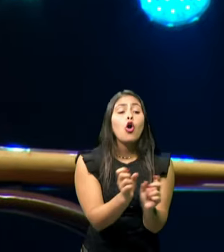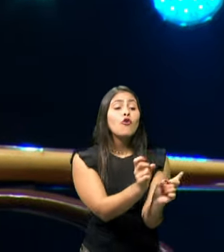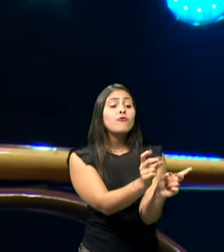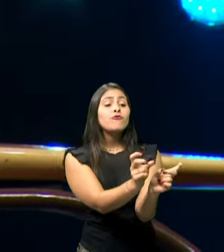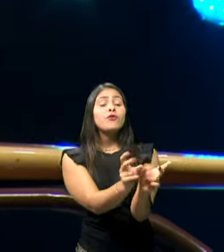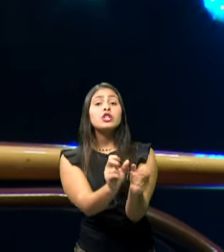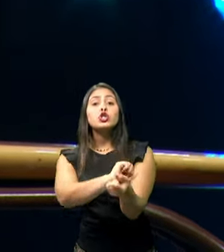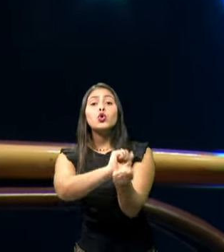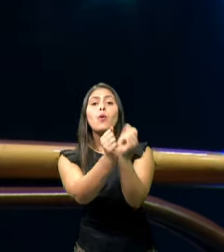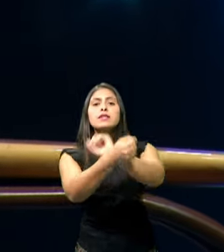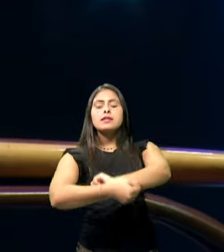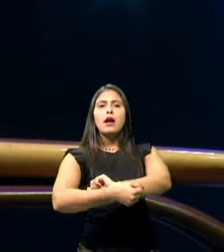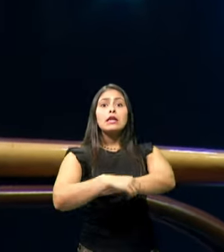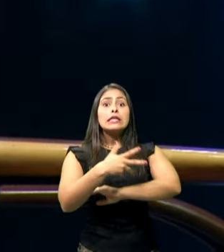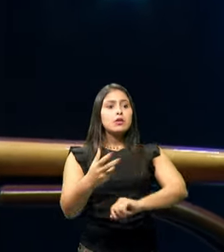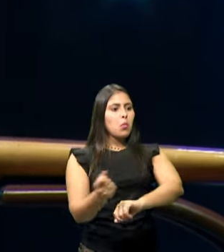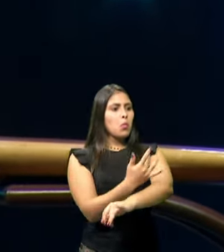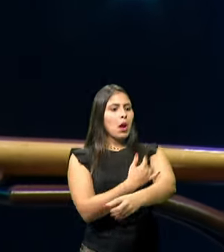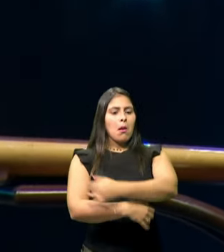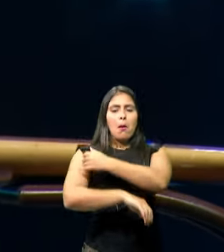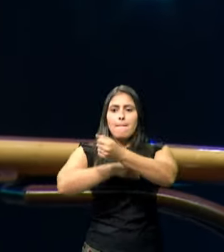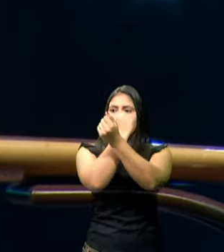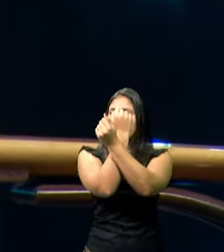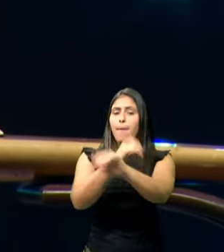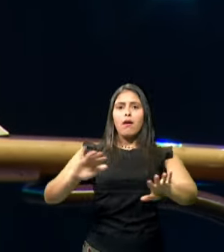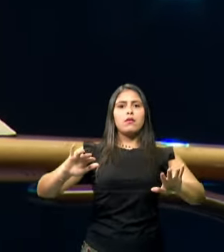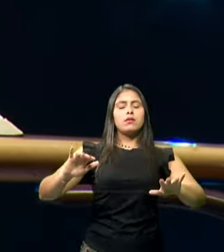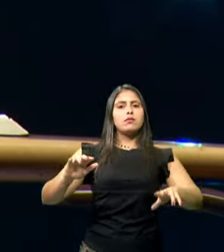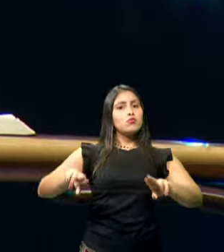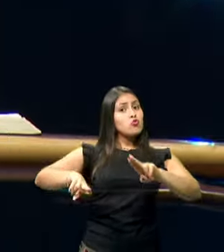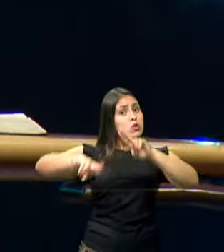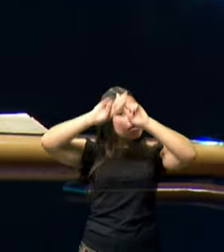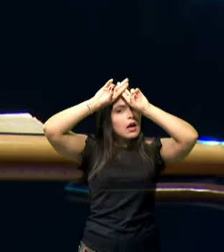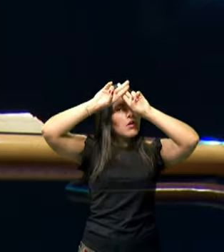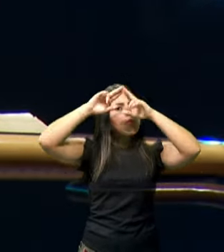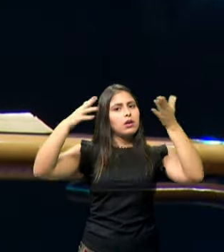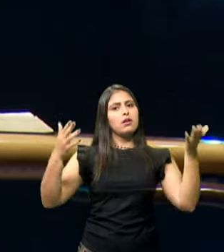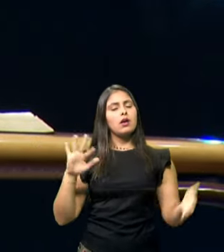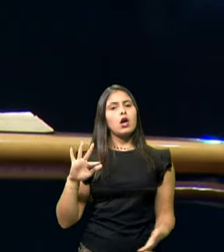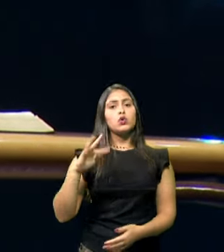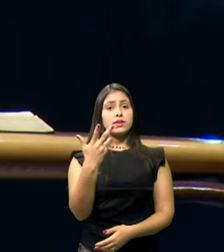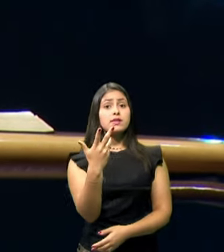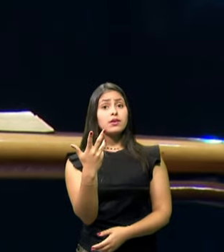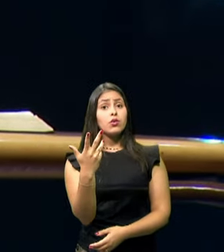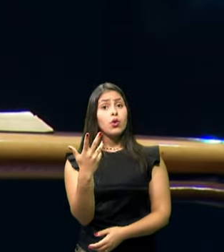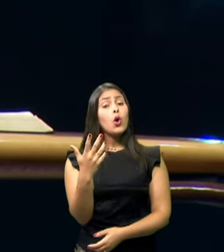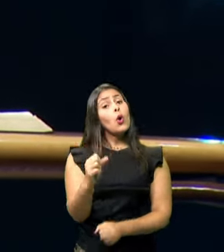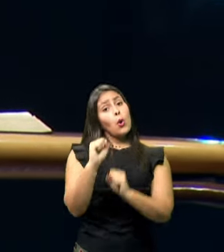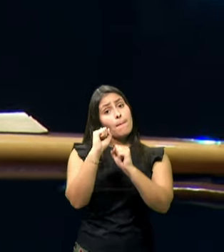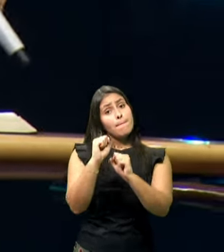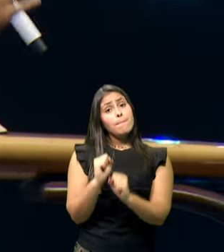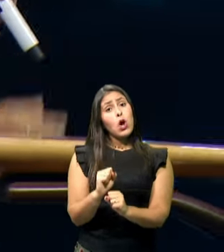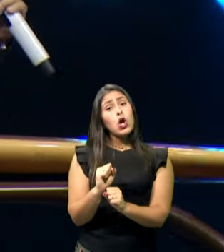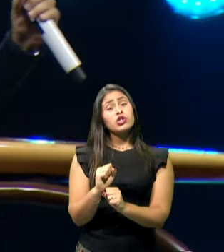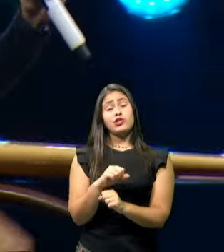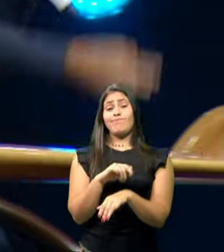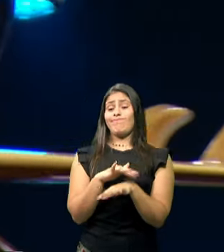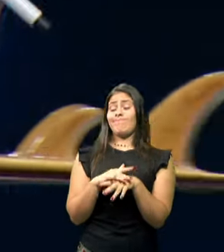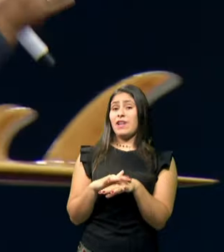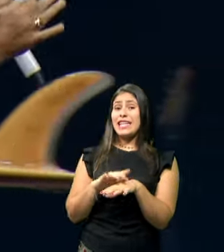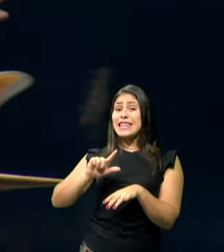escravo. Uma ruptura emocional violenta, que produz até esquizofrenia. Depois ele